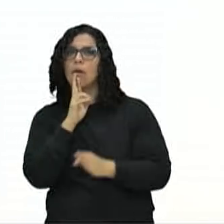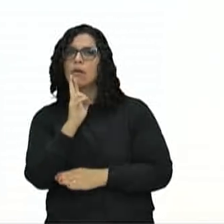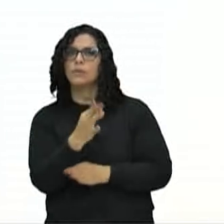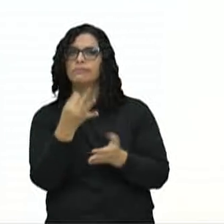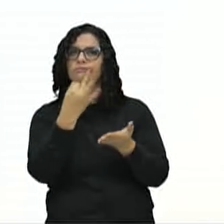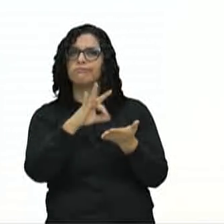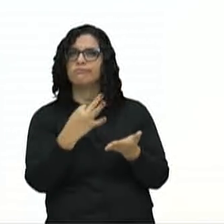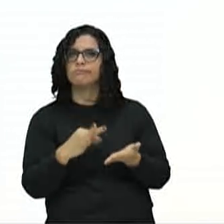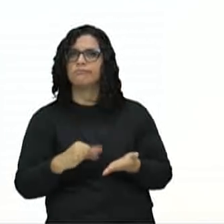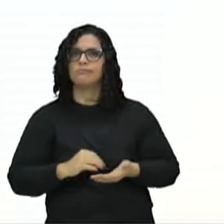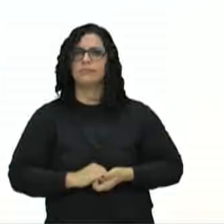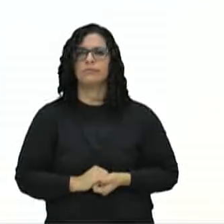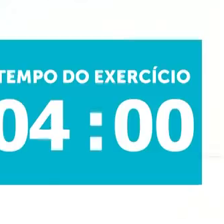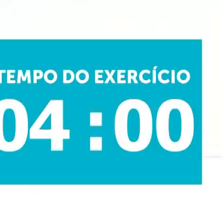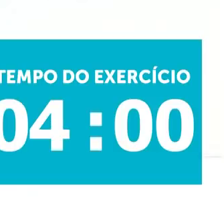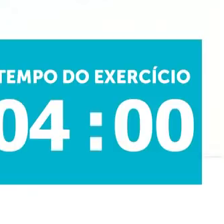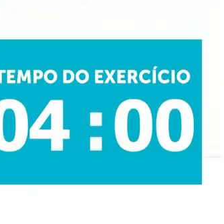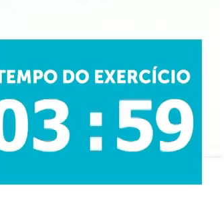a correção.